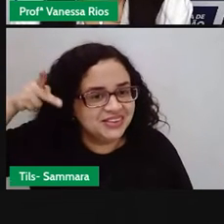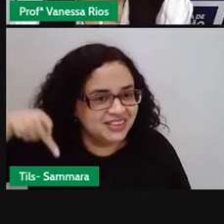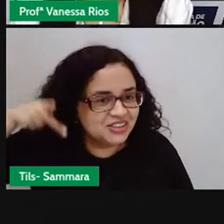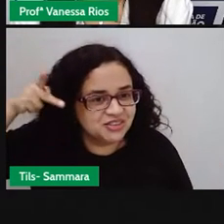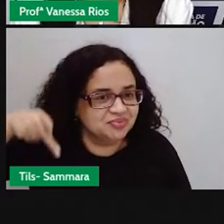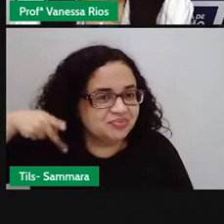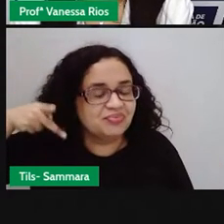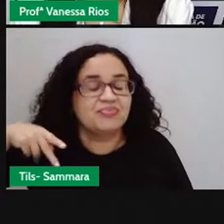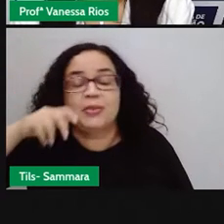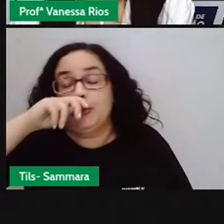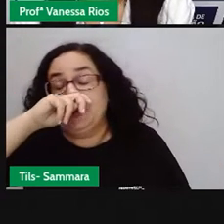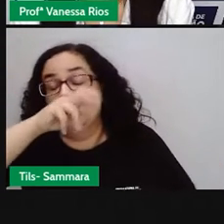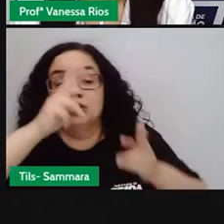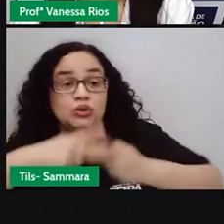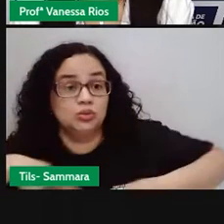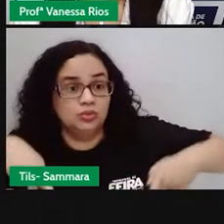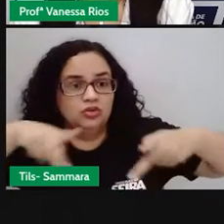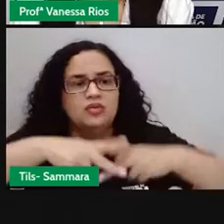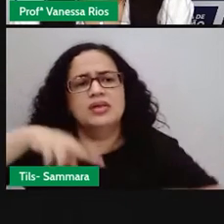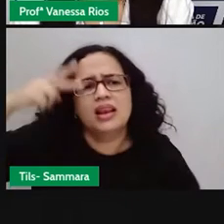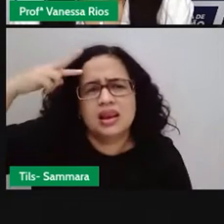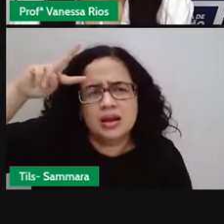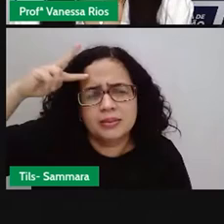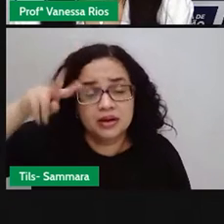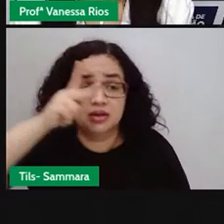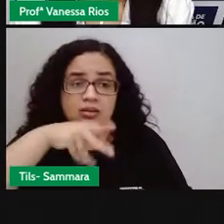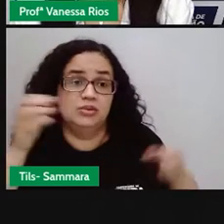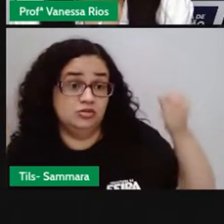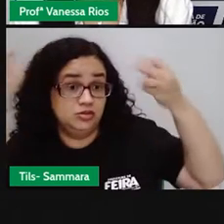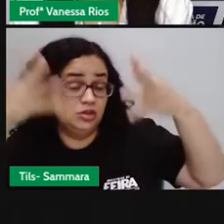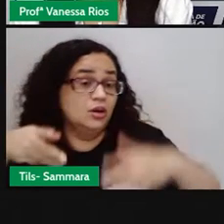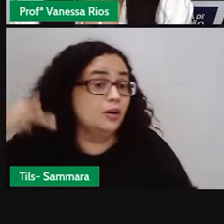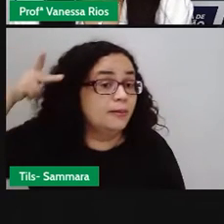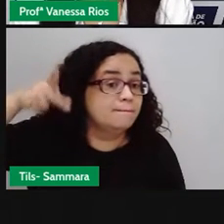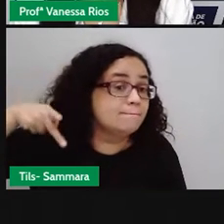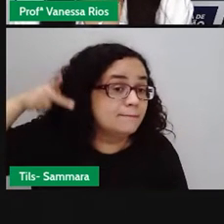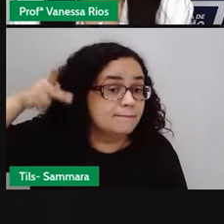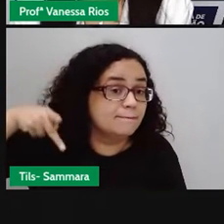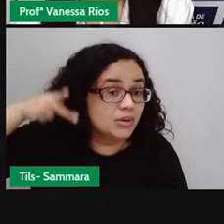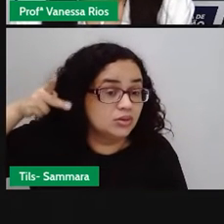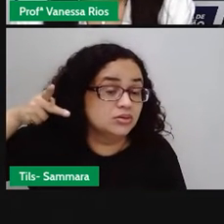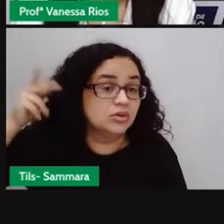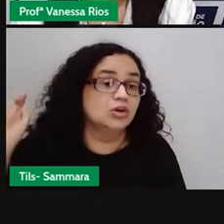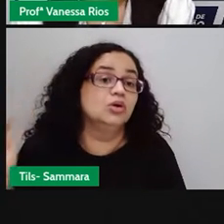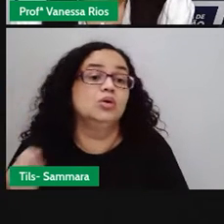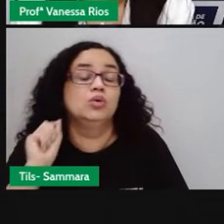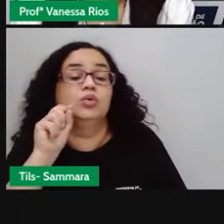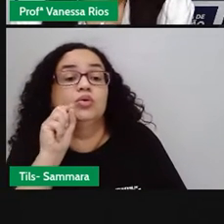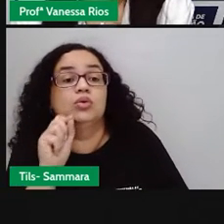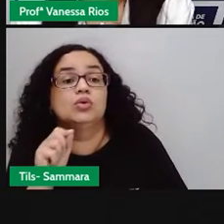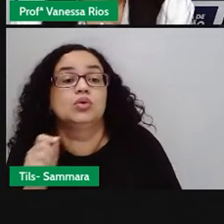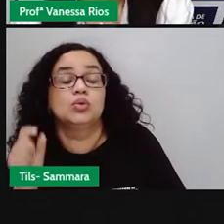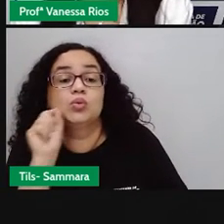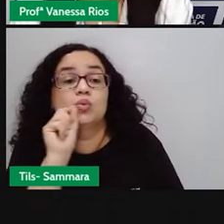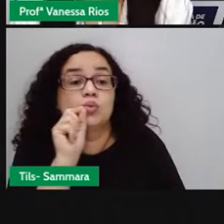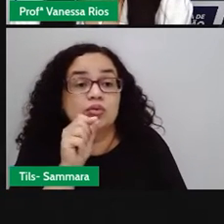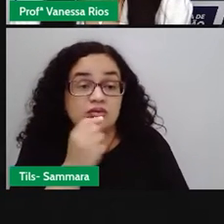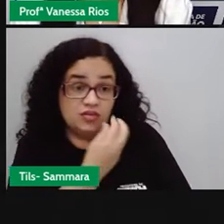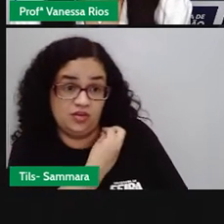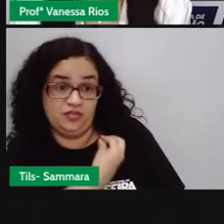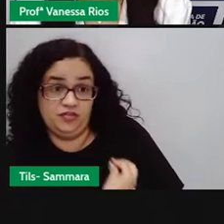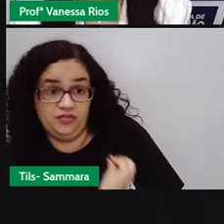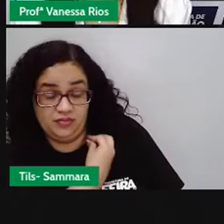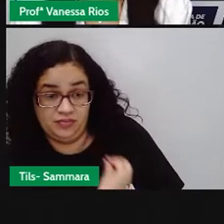parte do povo. Lembra lá que a Pró colocou que política, né, vem da definição, vem do conceito de